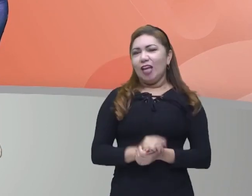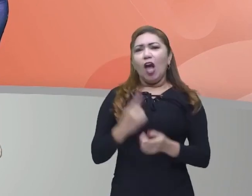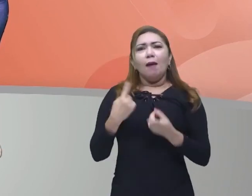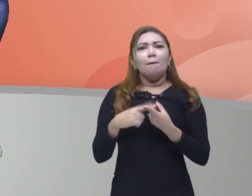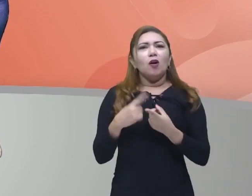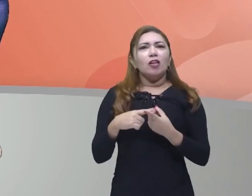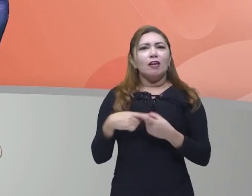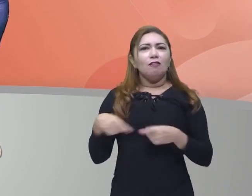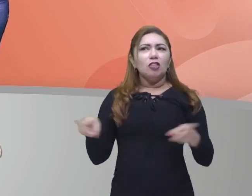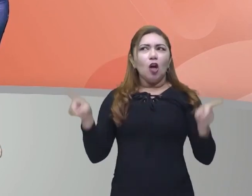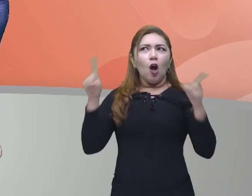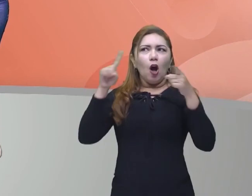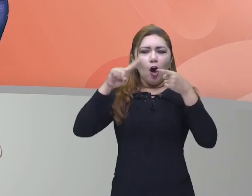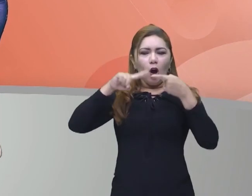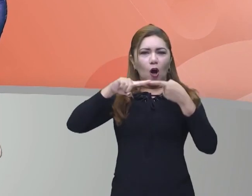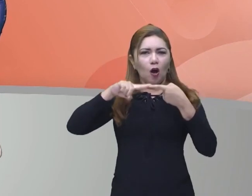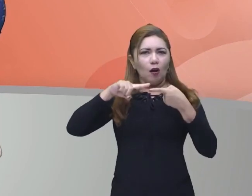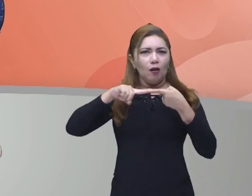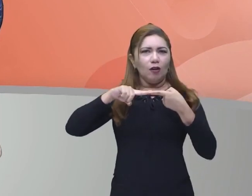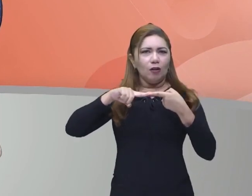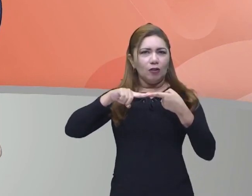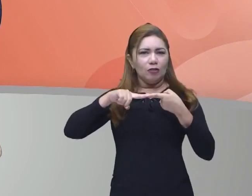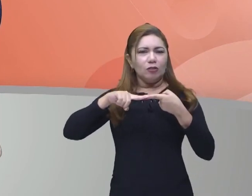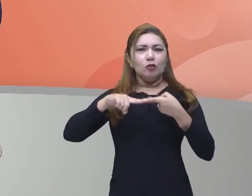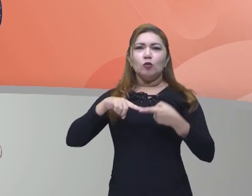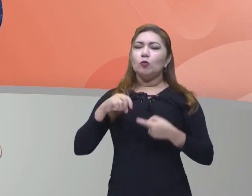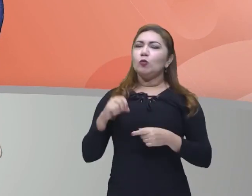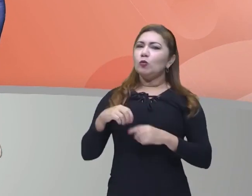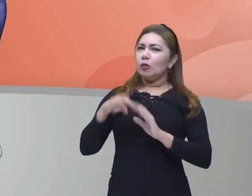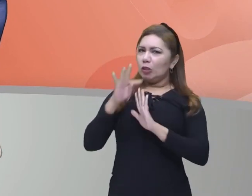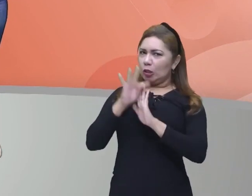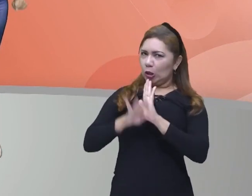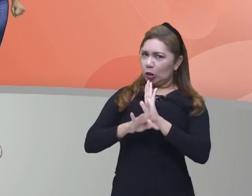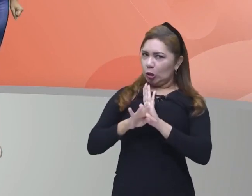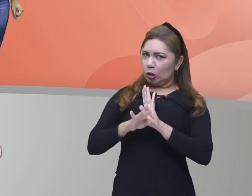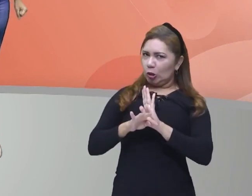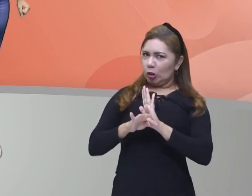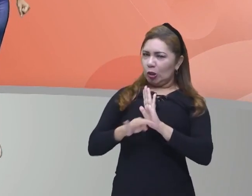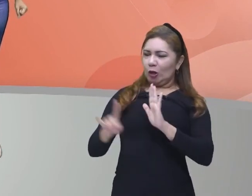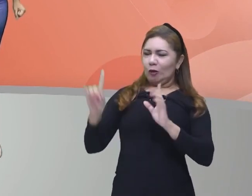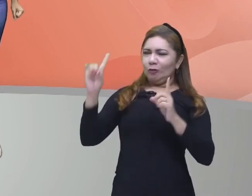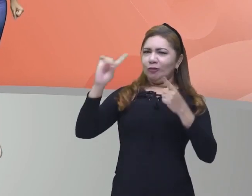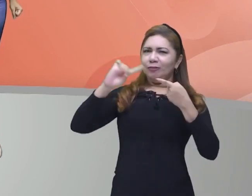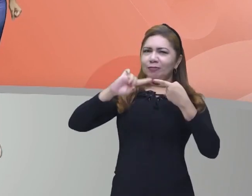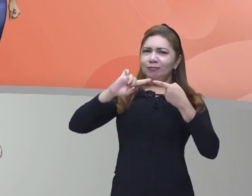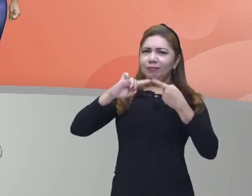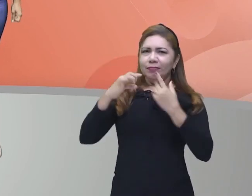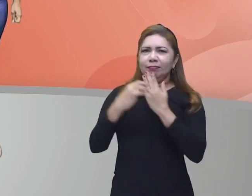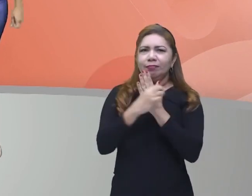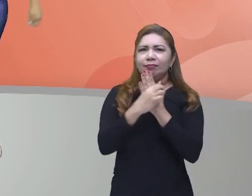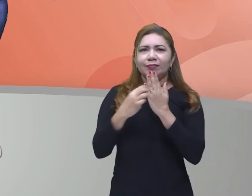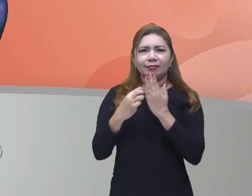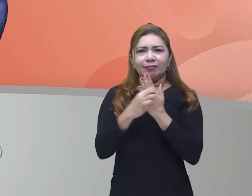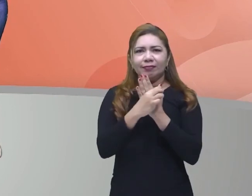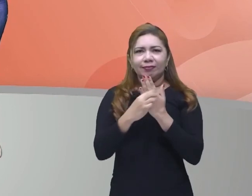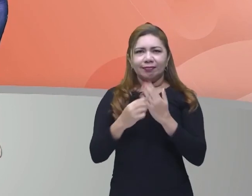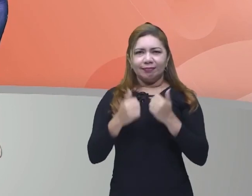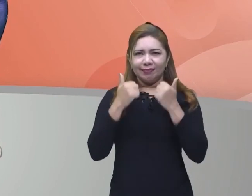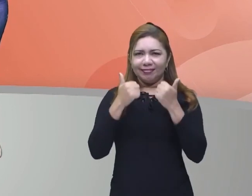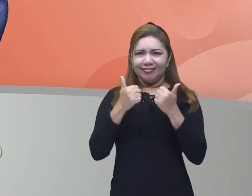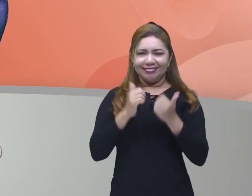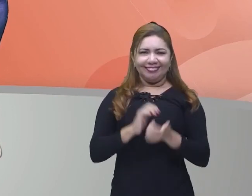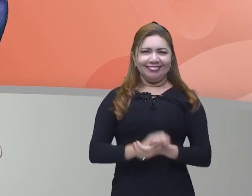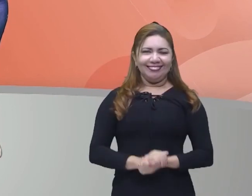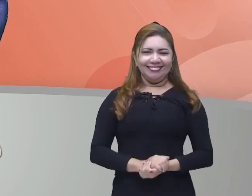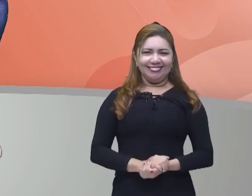vocês associaram o texto ao título. Fizeram essa relação. Muito bem.